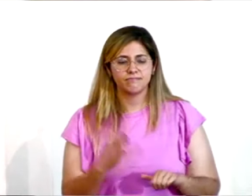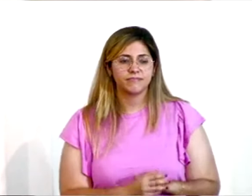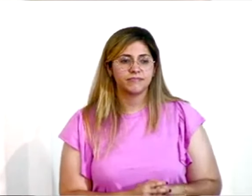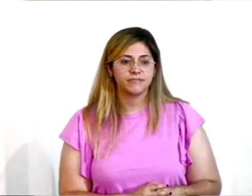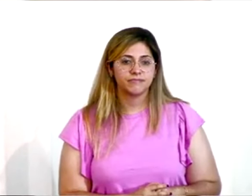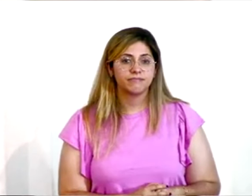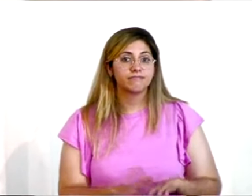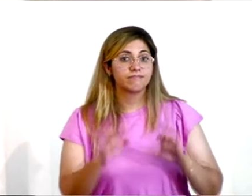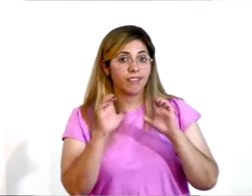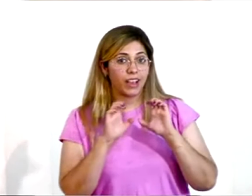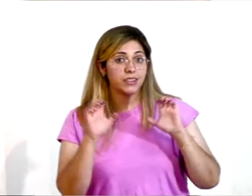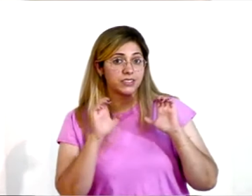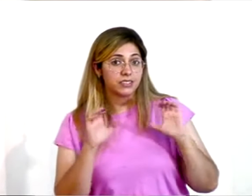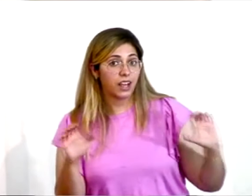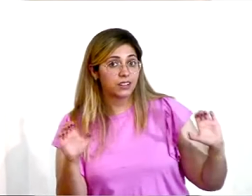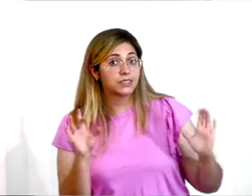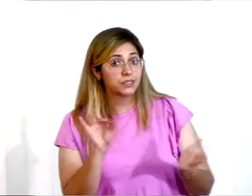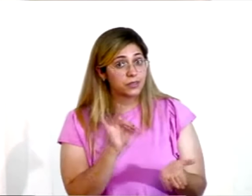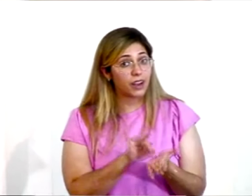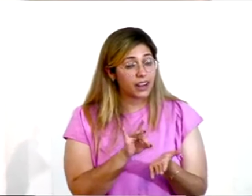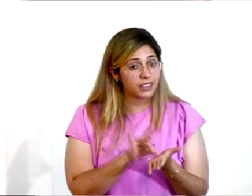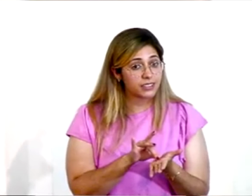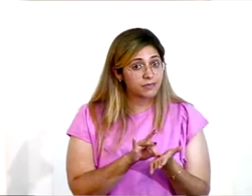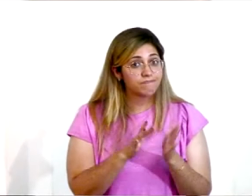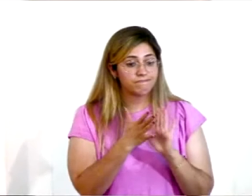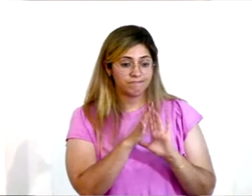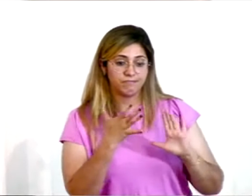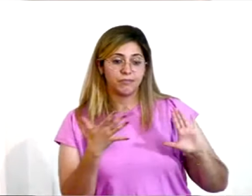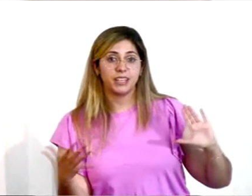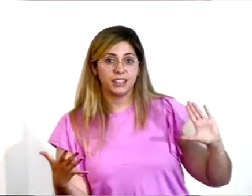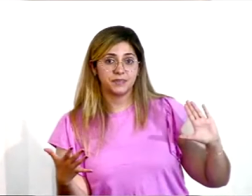Esse é o cristianismo que brilha.